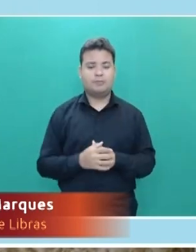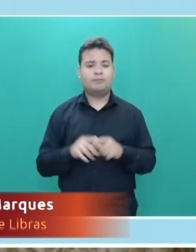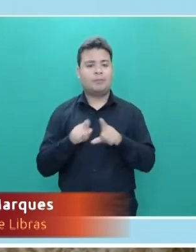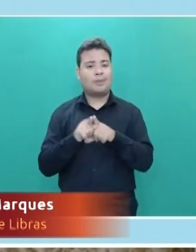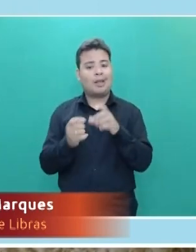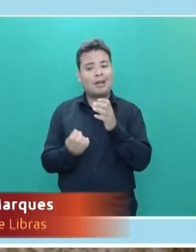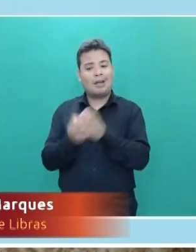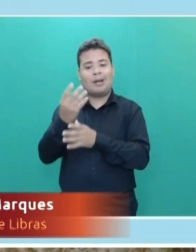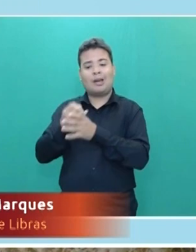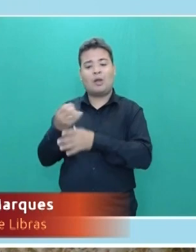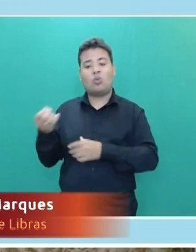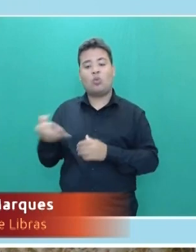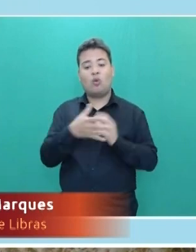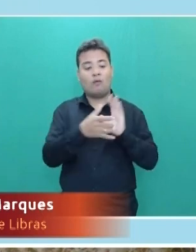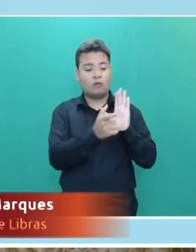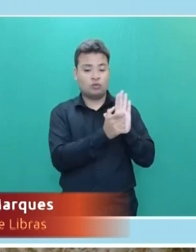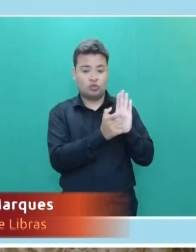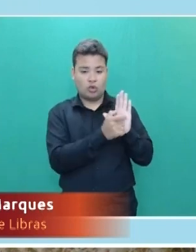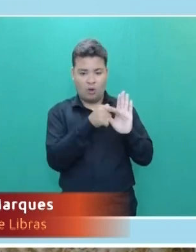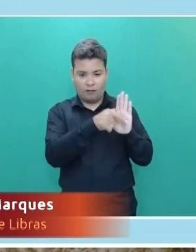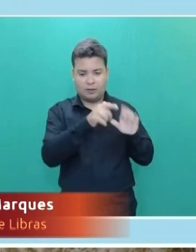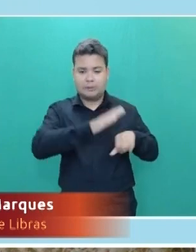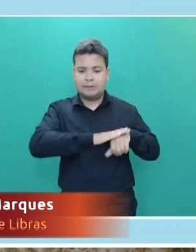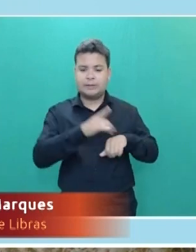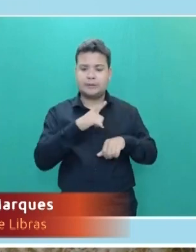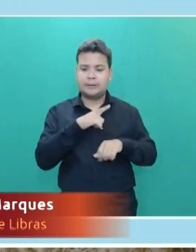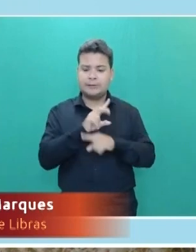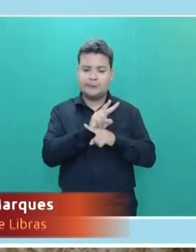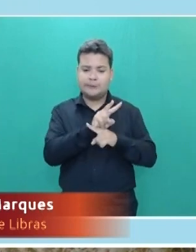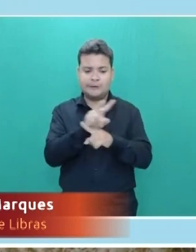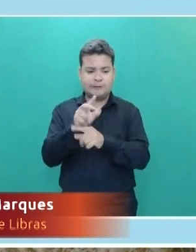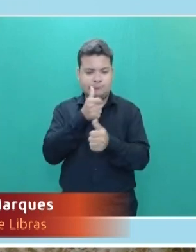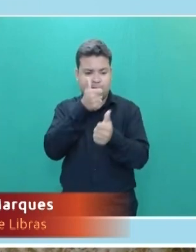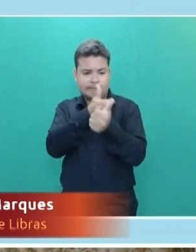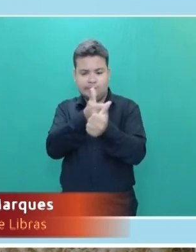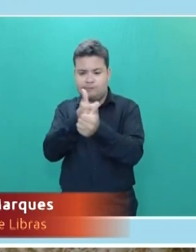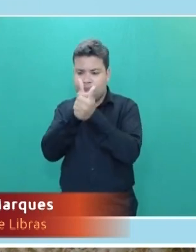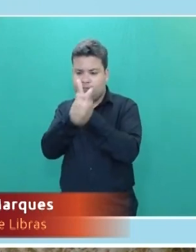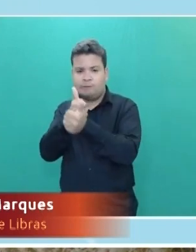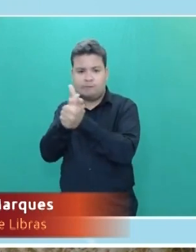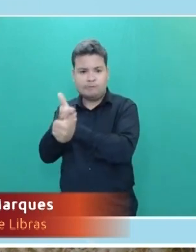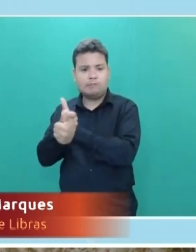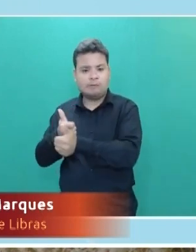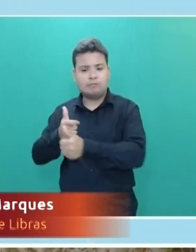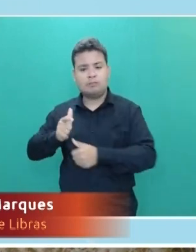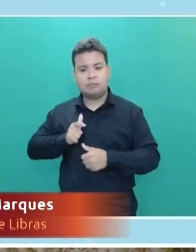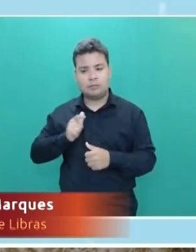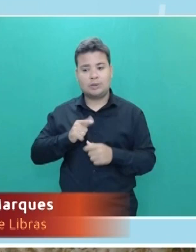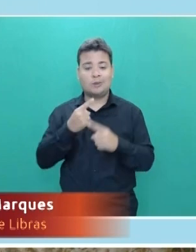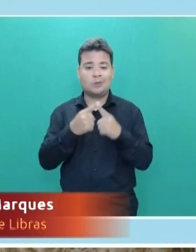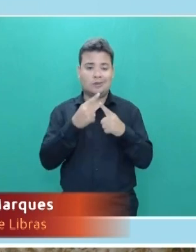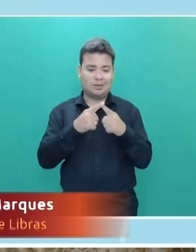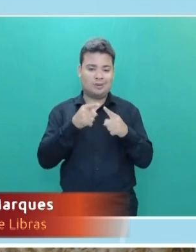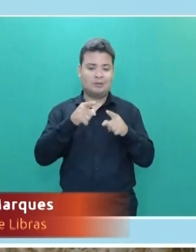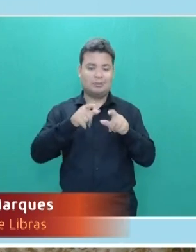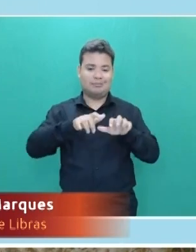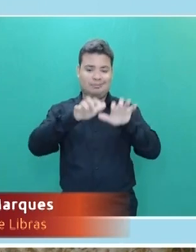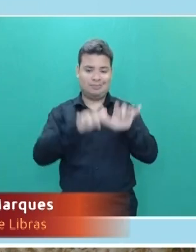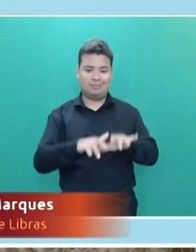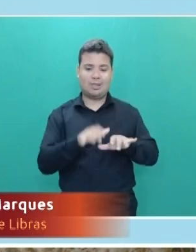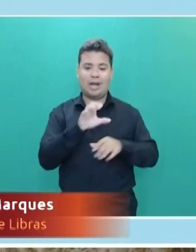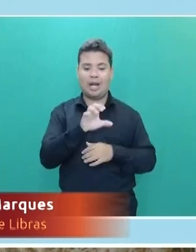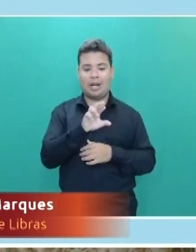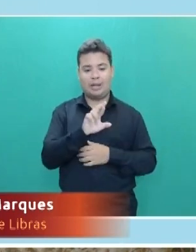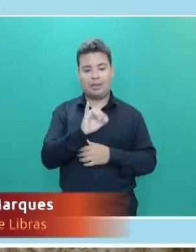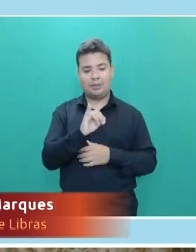para poder fazer esse rastreamento, sabe, de criptografia, né? Assim como a gente já